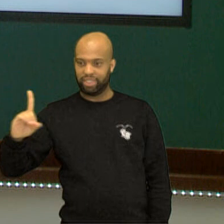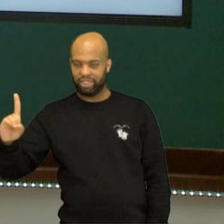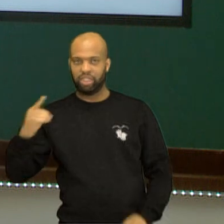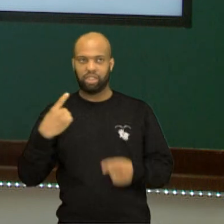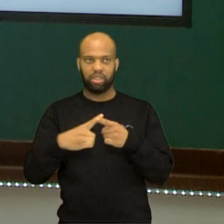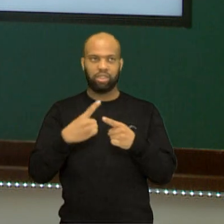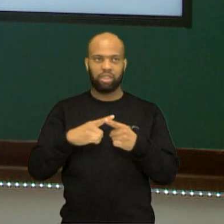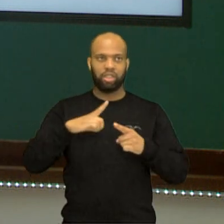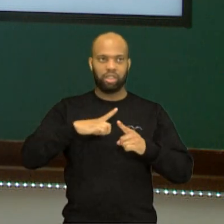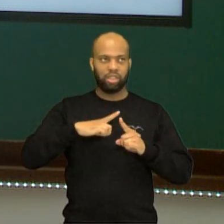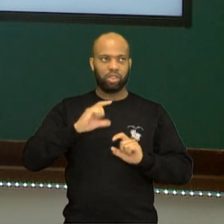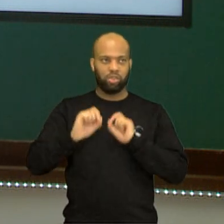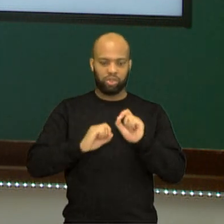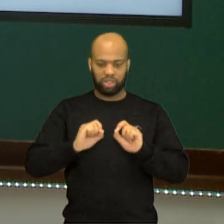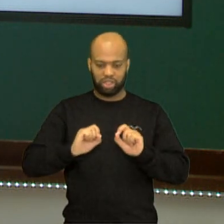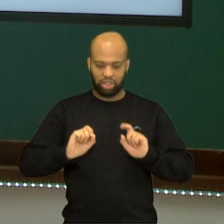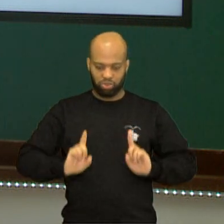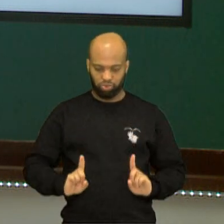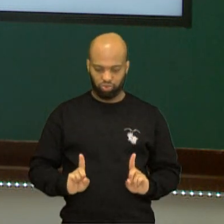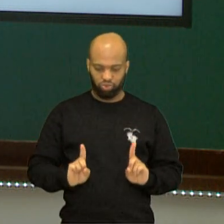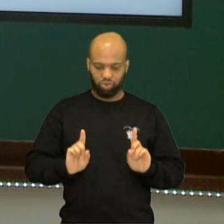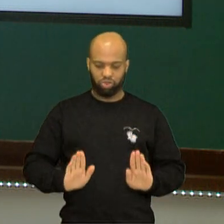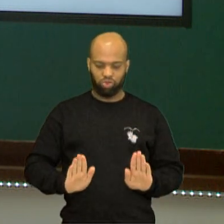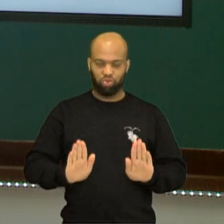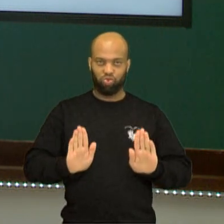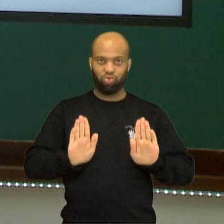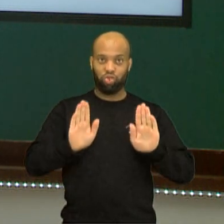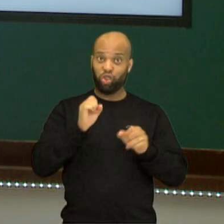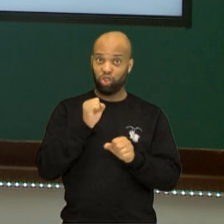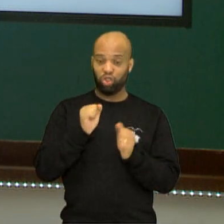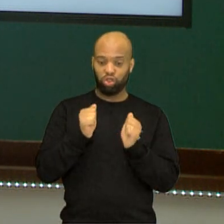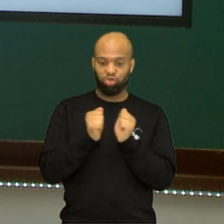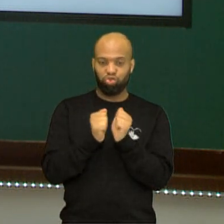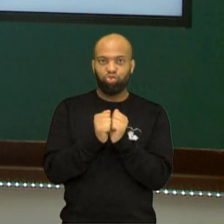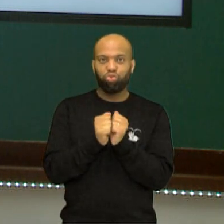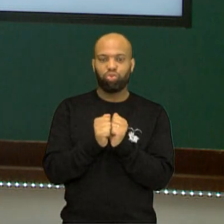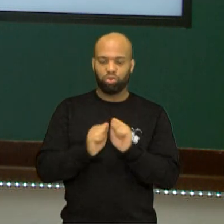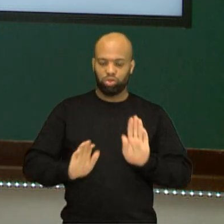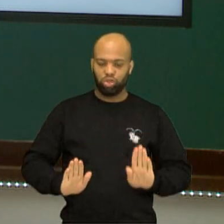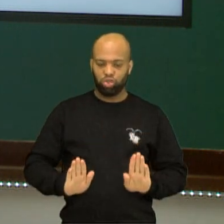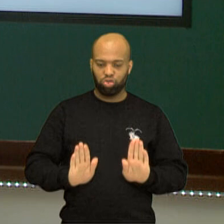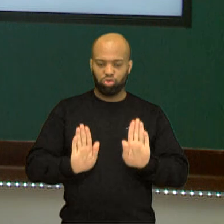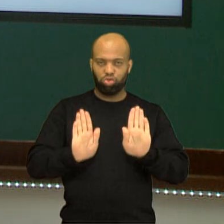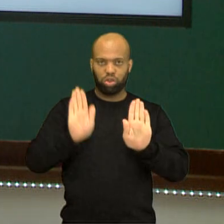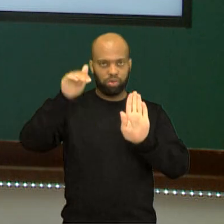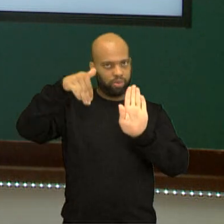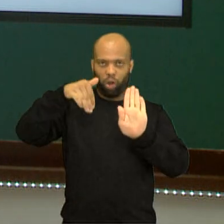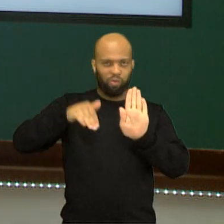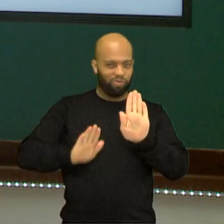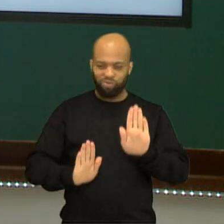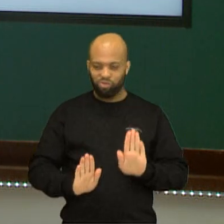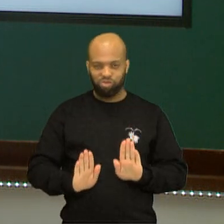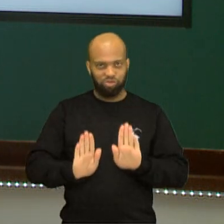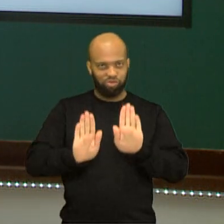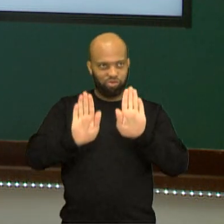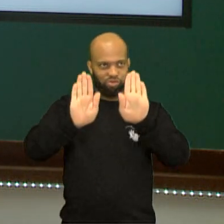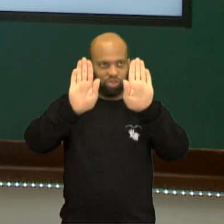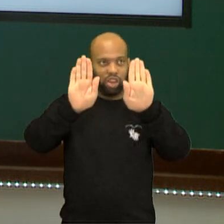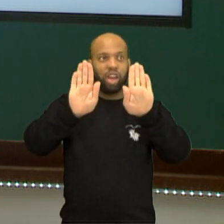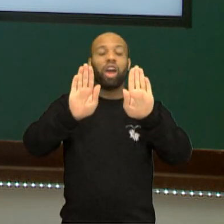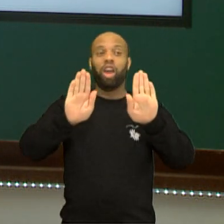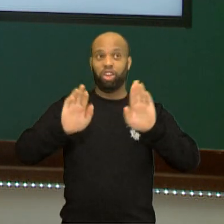eles estão de baixo para cima, certo? Eles estão indo como se fosse uma roda do vento, estaria falando sobre a questão